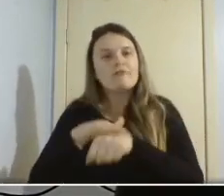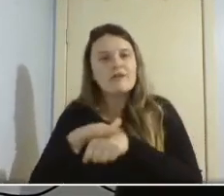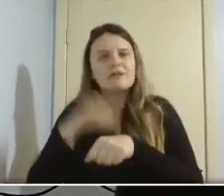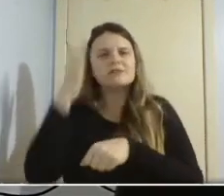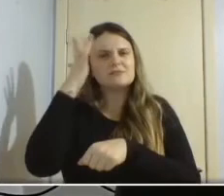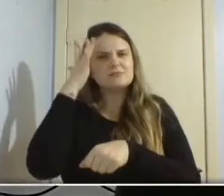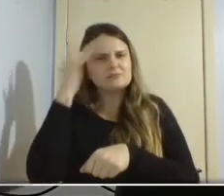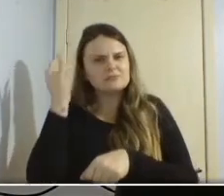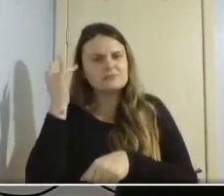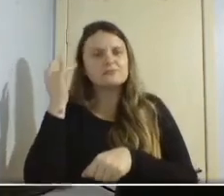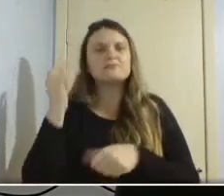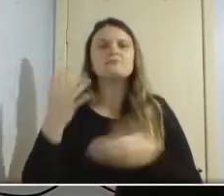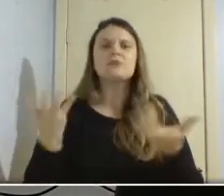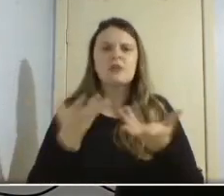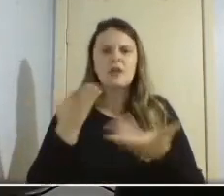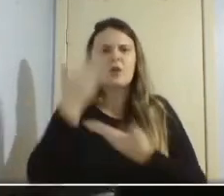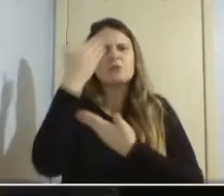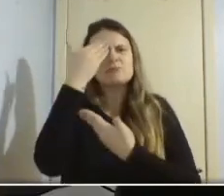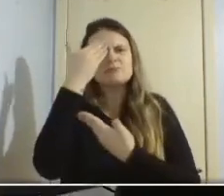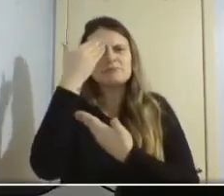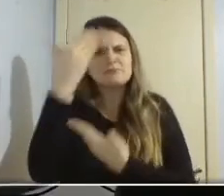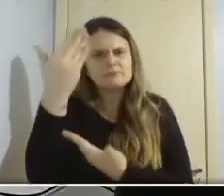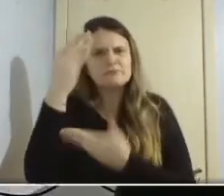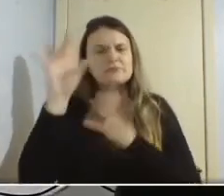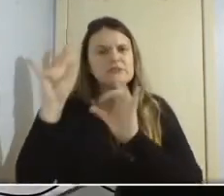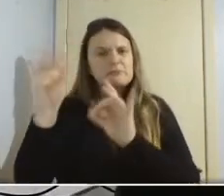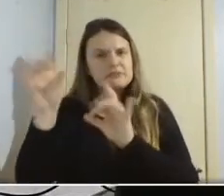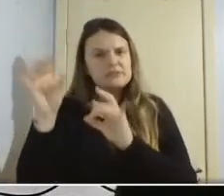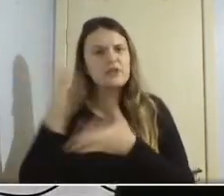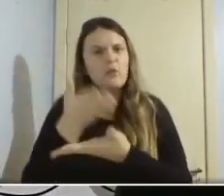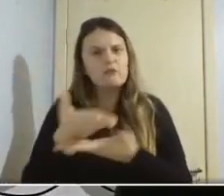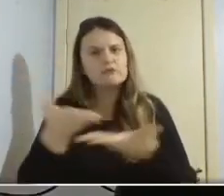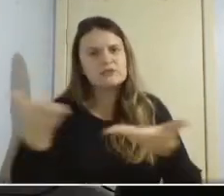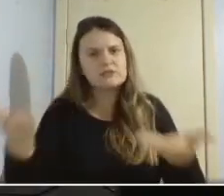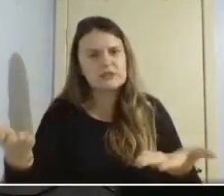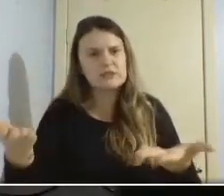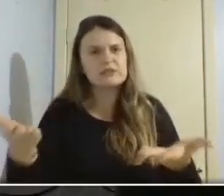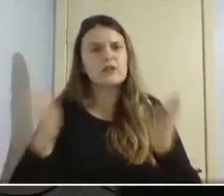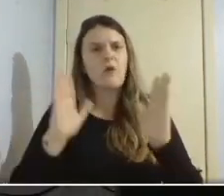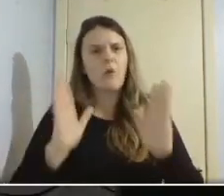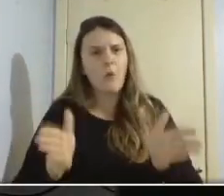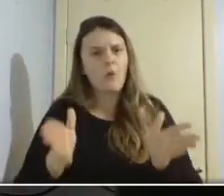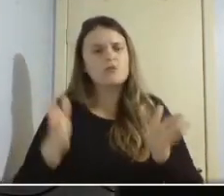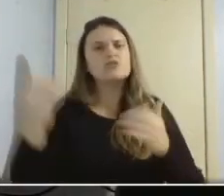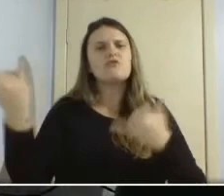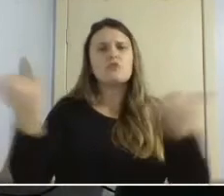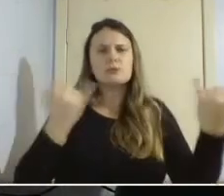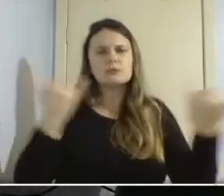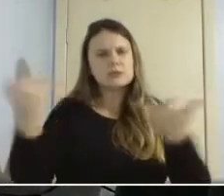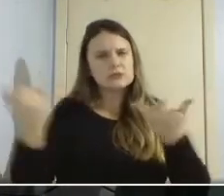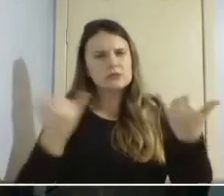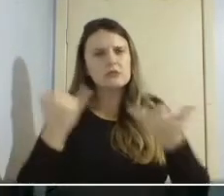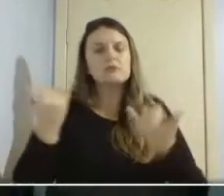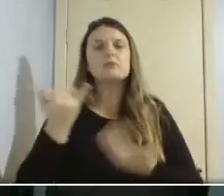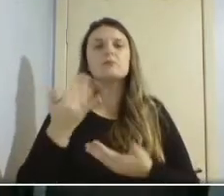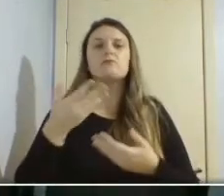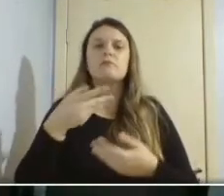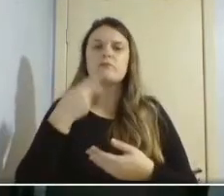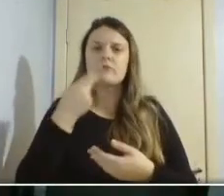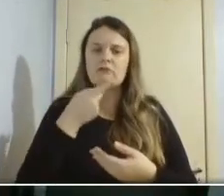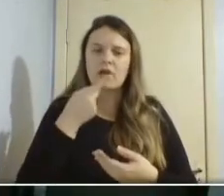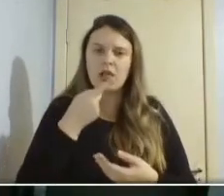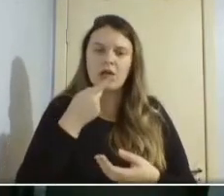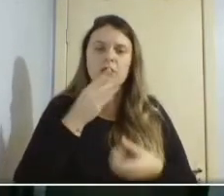um agradecimento especial a vocês, nos trazer essas informações, falar de municípios como